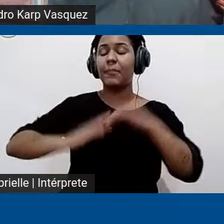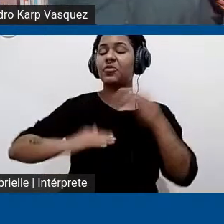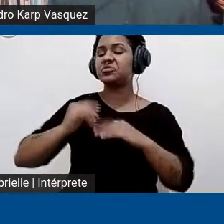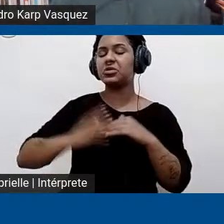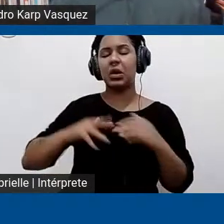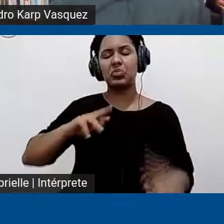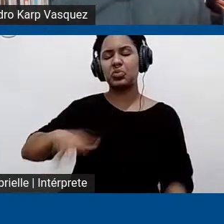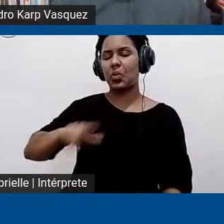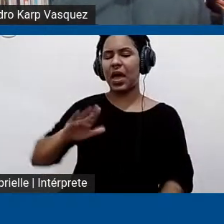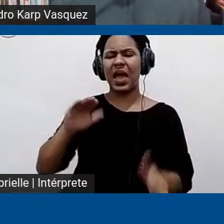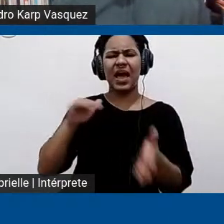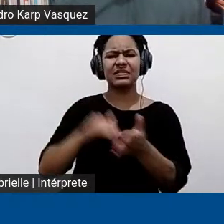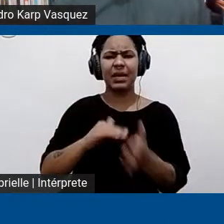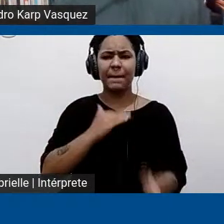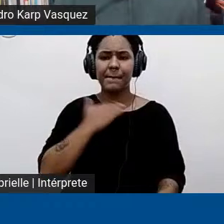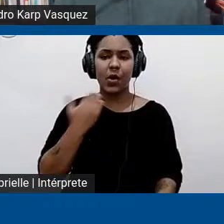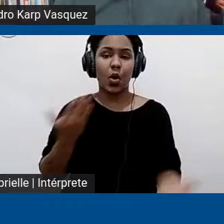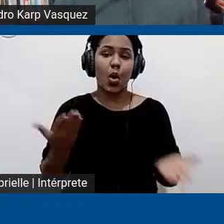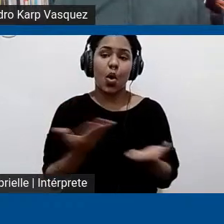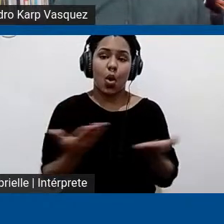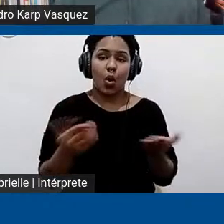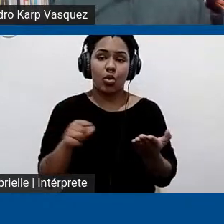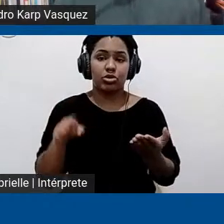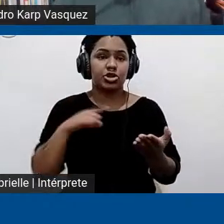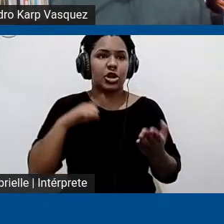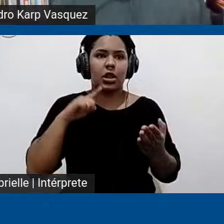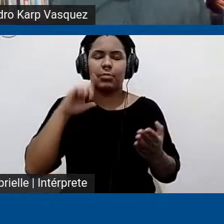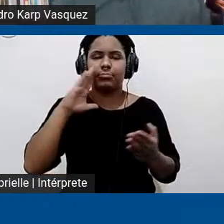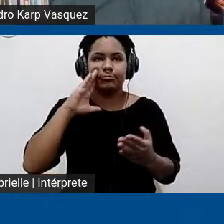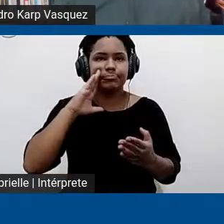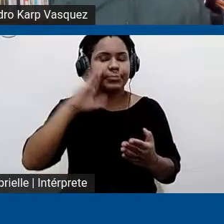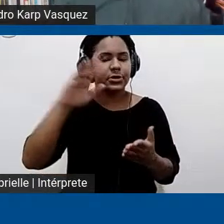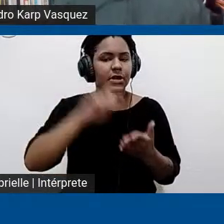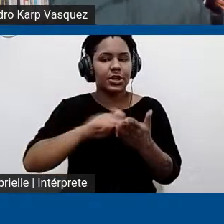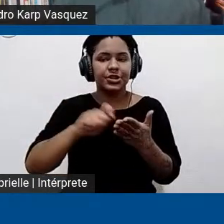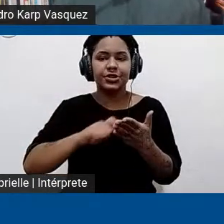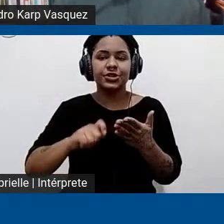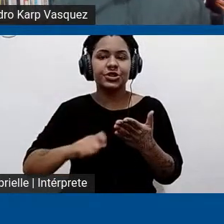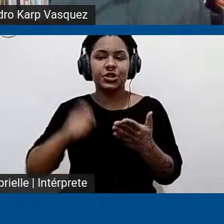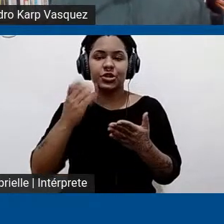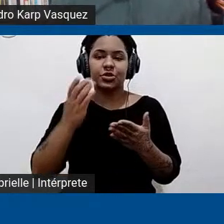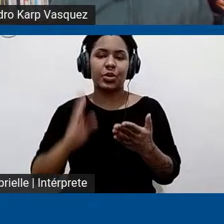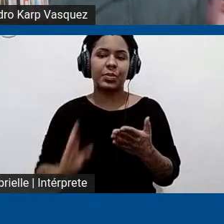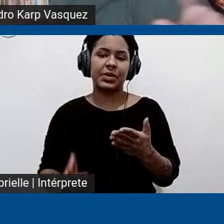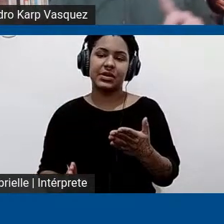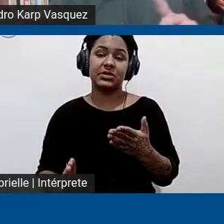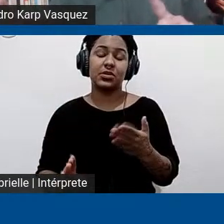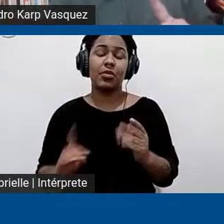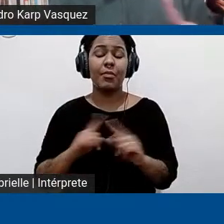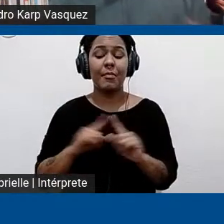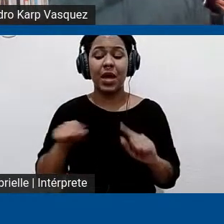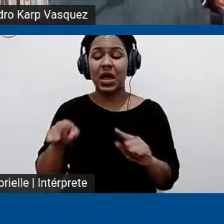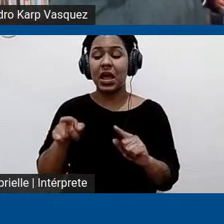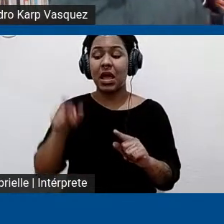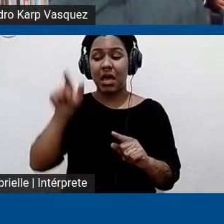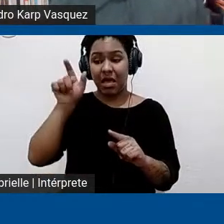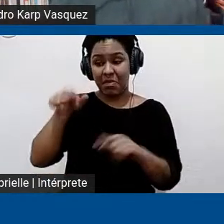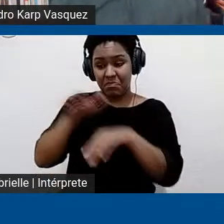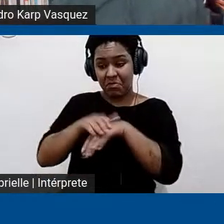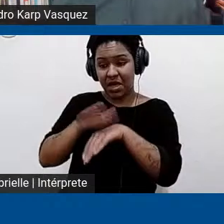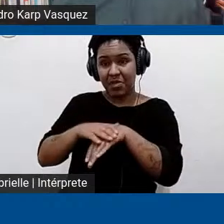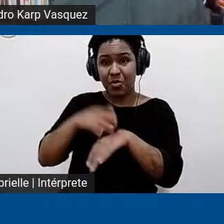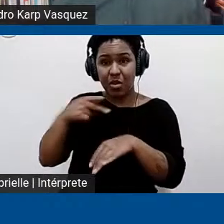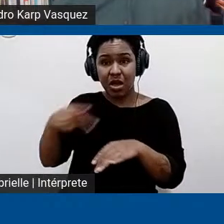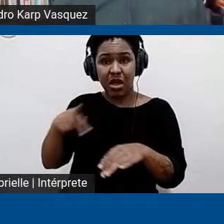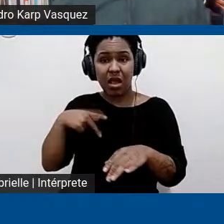Hoje ela é consagrada como uma das maiores escritoras brasileiras. E, no entanto, ela sempre se identificou